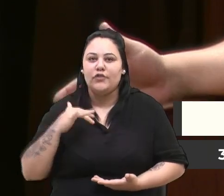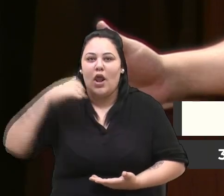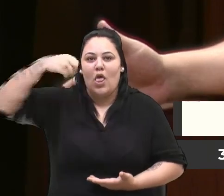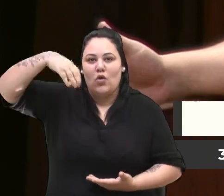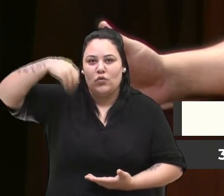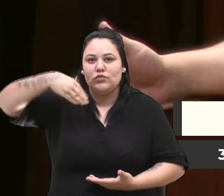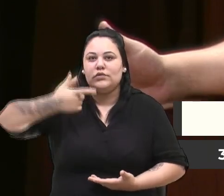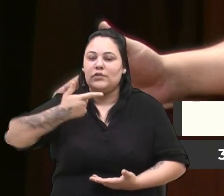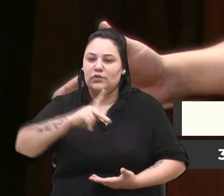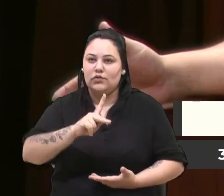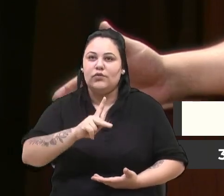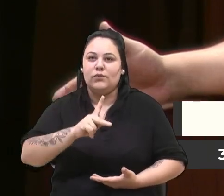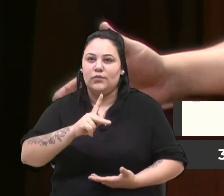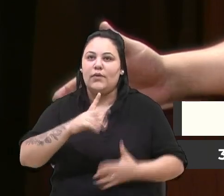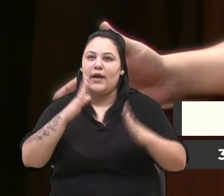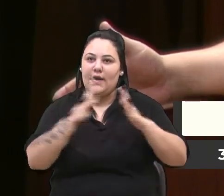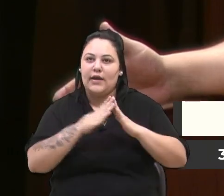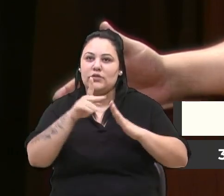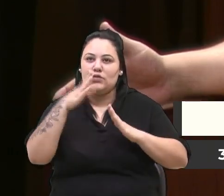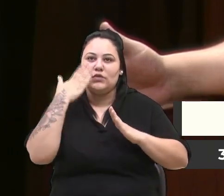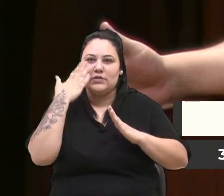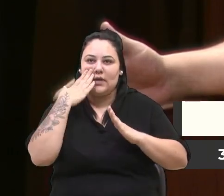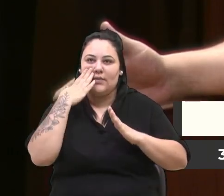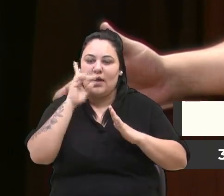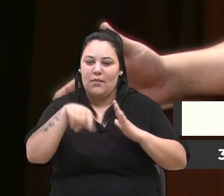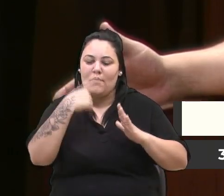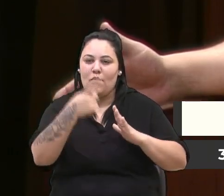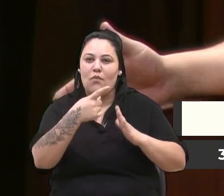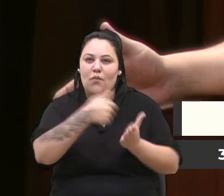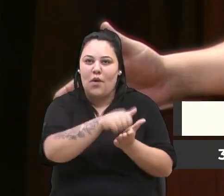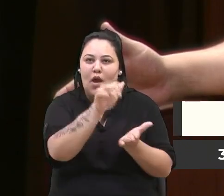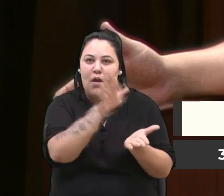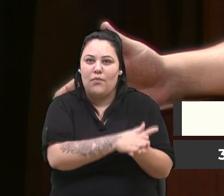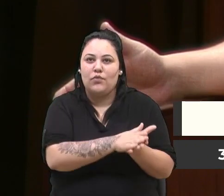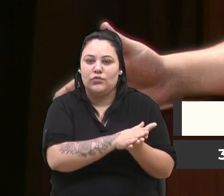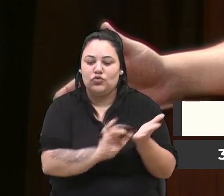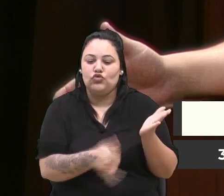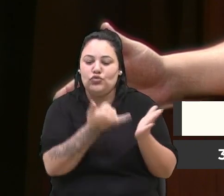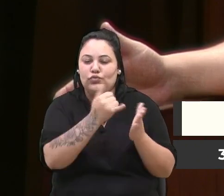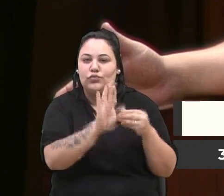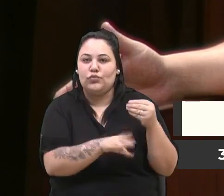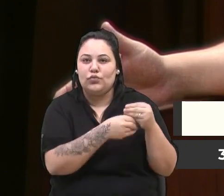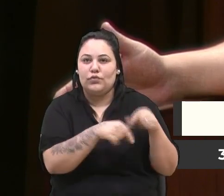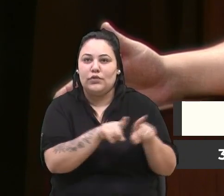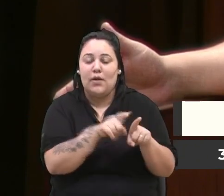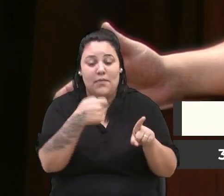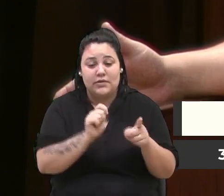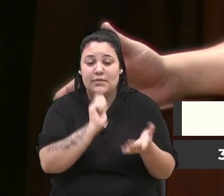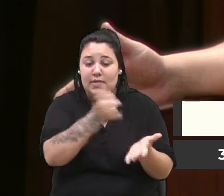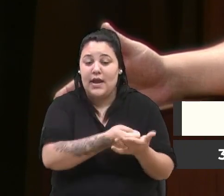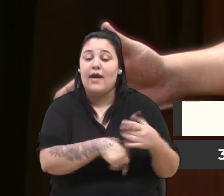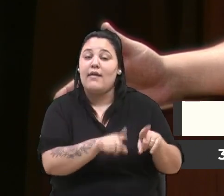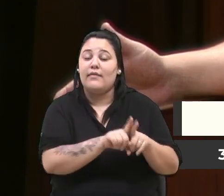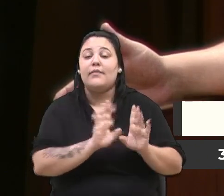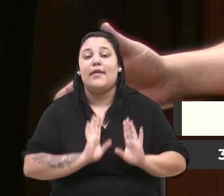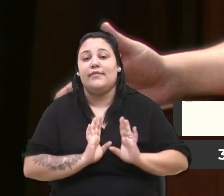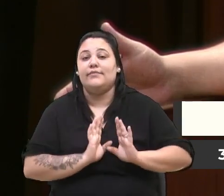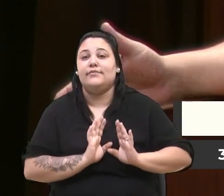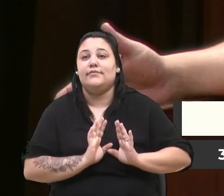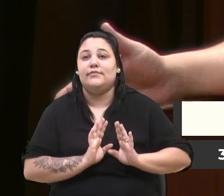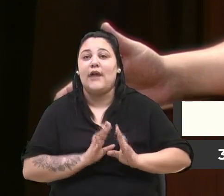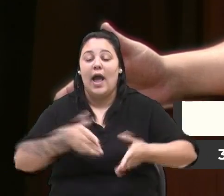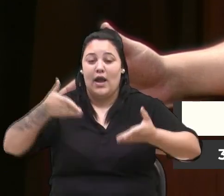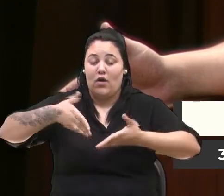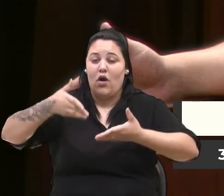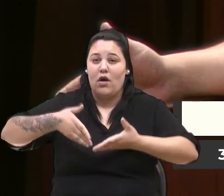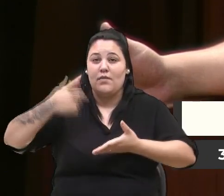tu sabe muito bem que o próximo mês a multinha vai vir, o jurinho vai vir, e tem que pagar, né? Aí agora, quando tem